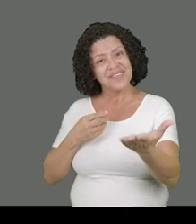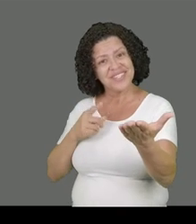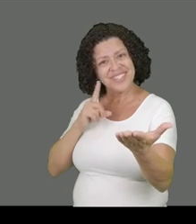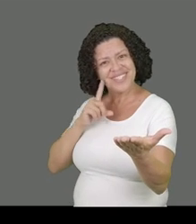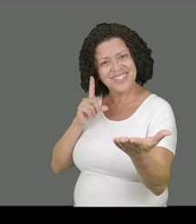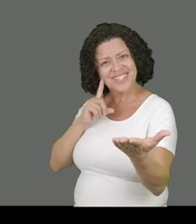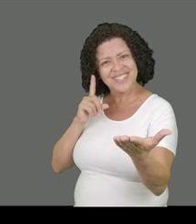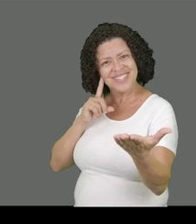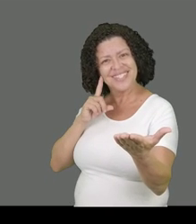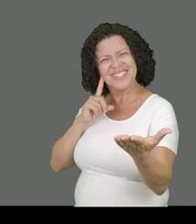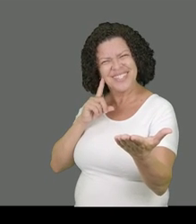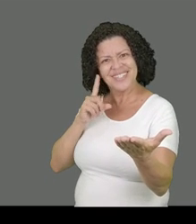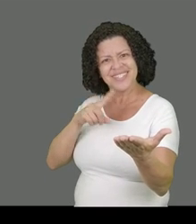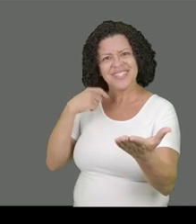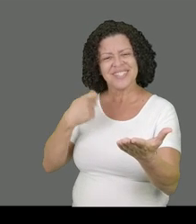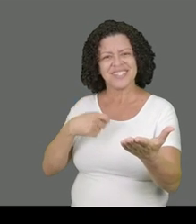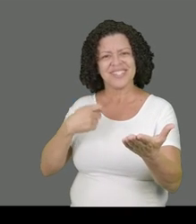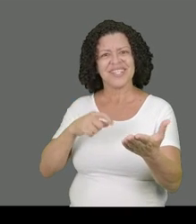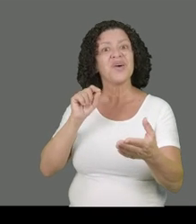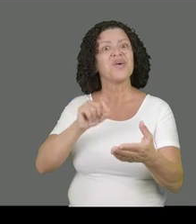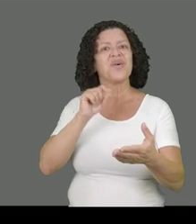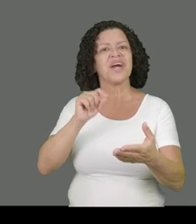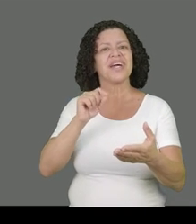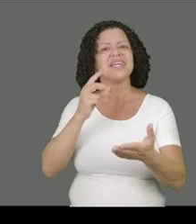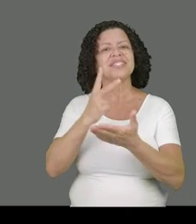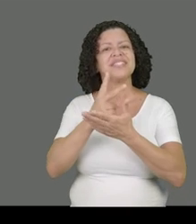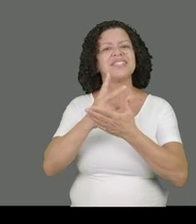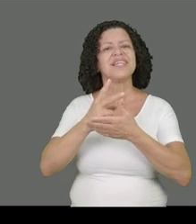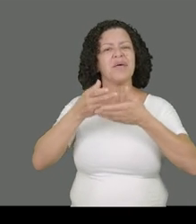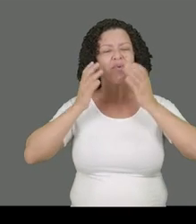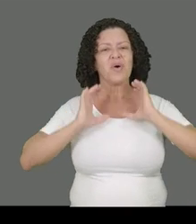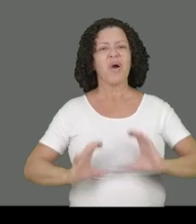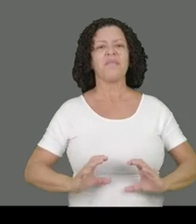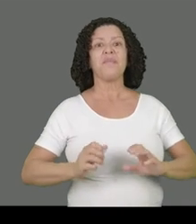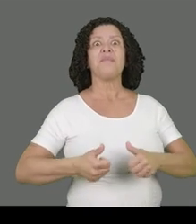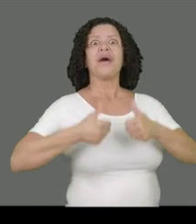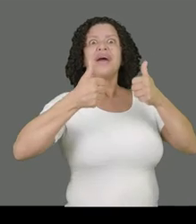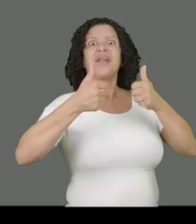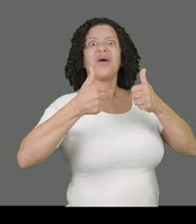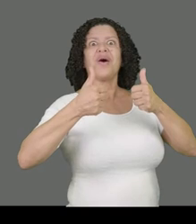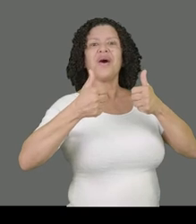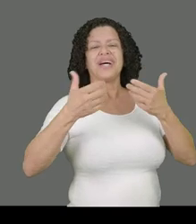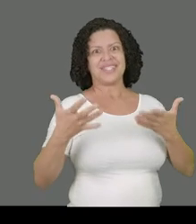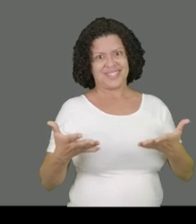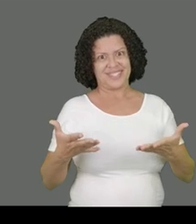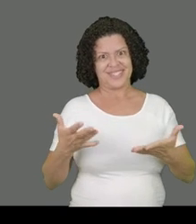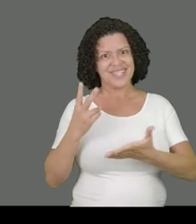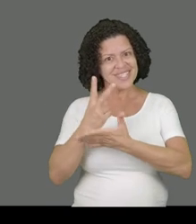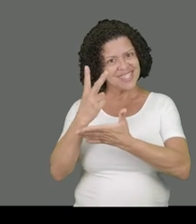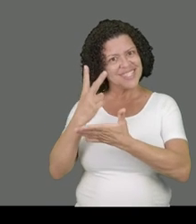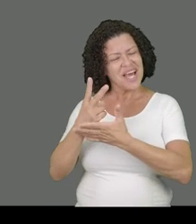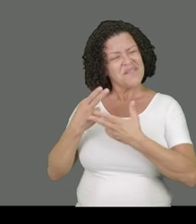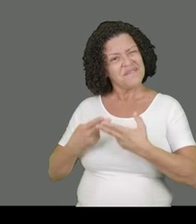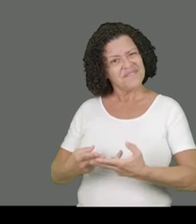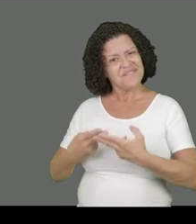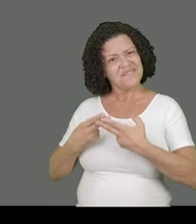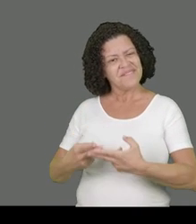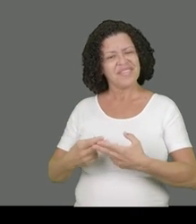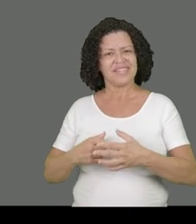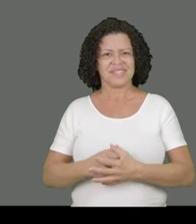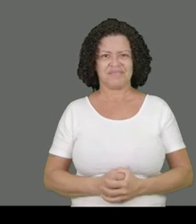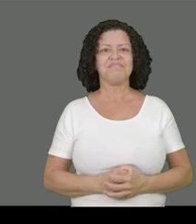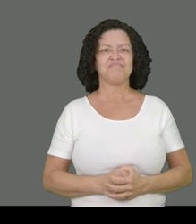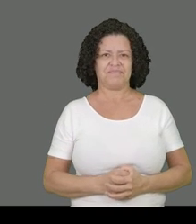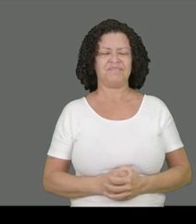testar a nossa paciência e precisamos a cada dia ter um comportamento melhor do que na véspera, cada dia